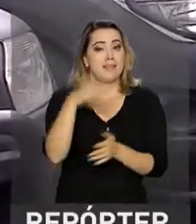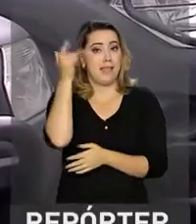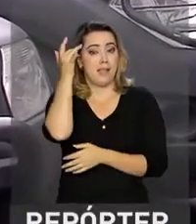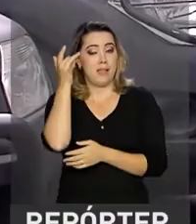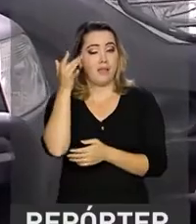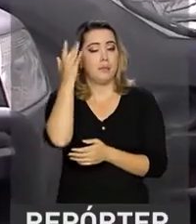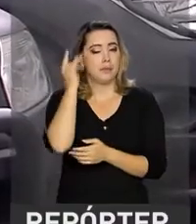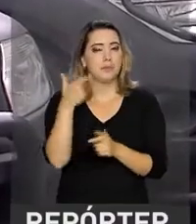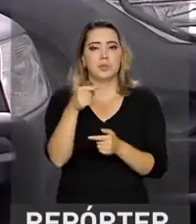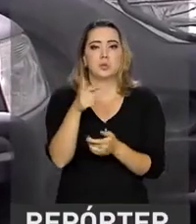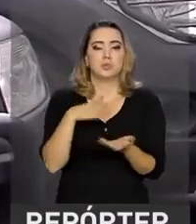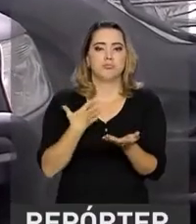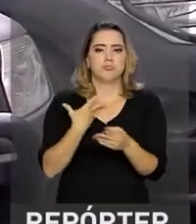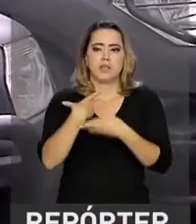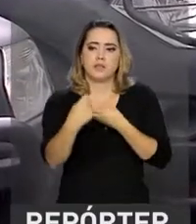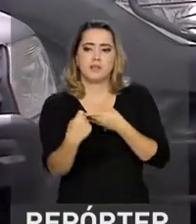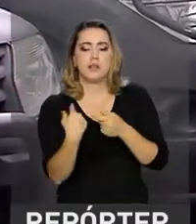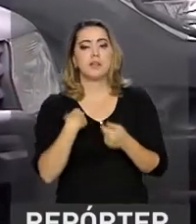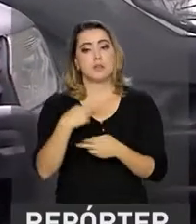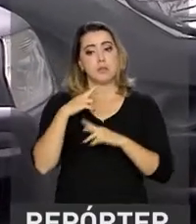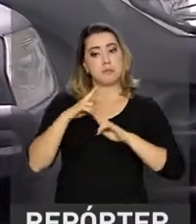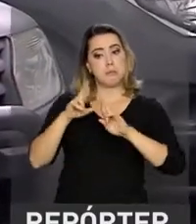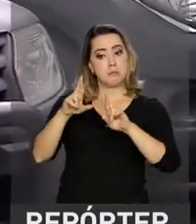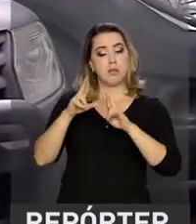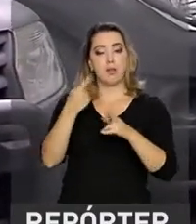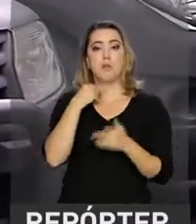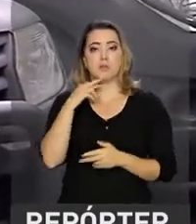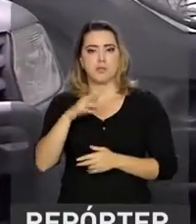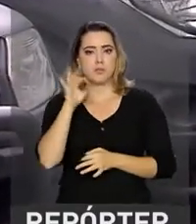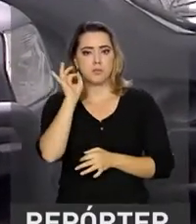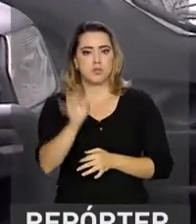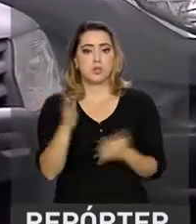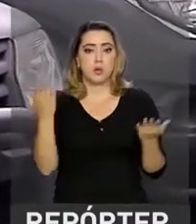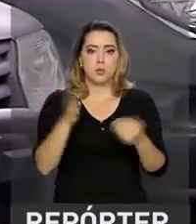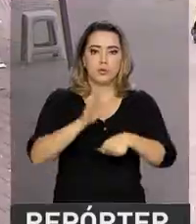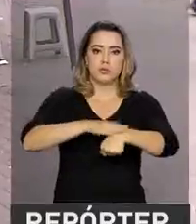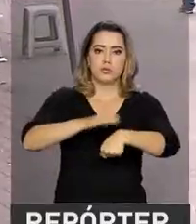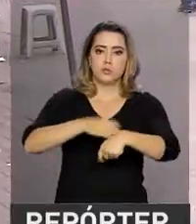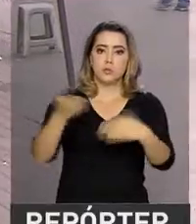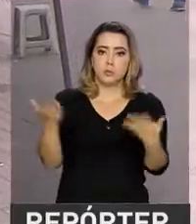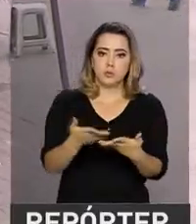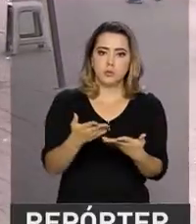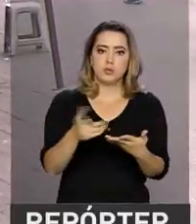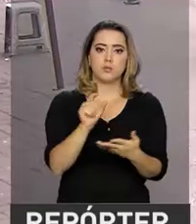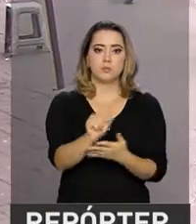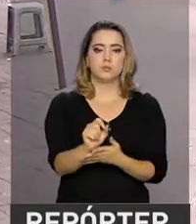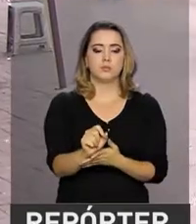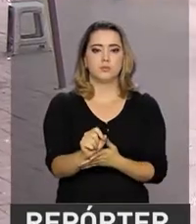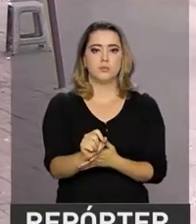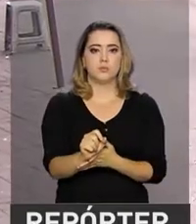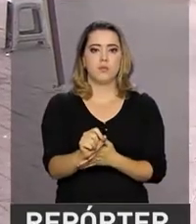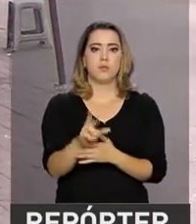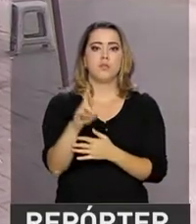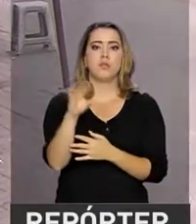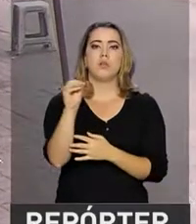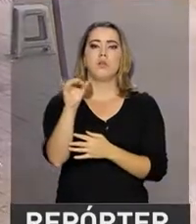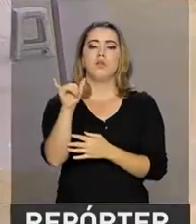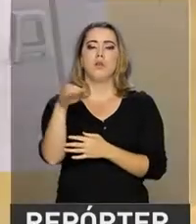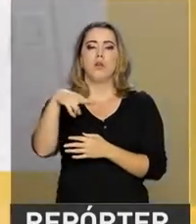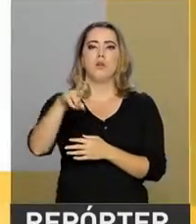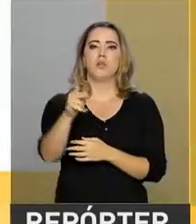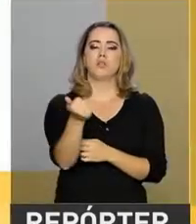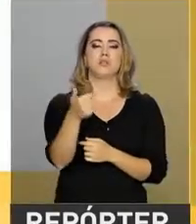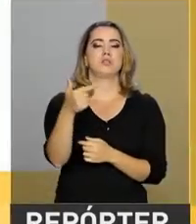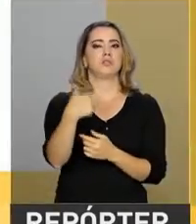essa nossa intervenção. Posso também lhe dizer que nesse instante, nesse momento, a Rocinha está pacificada,